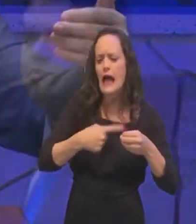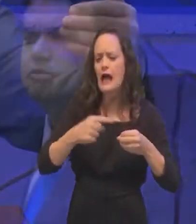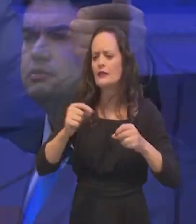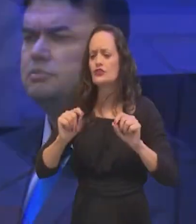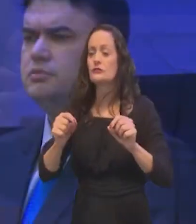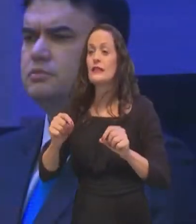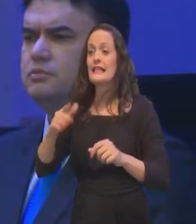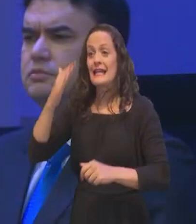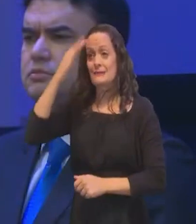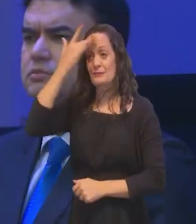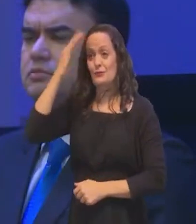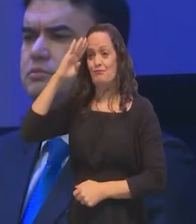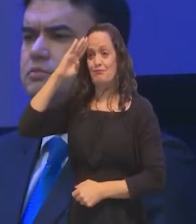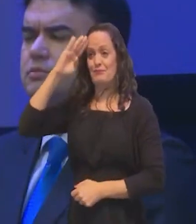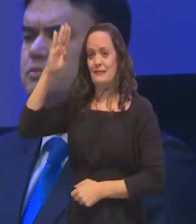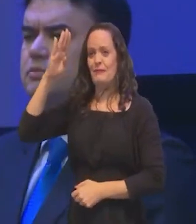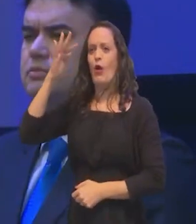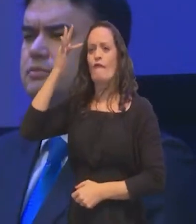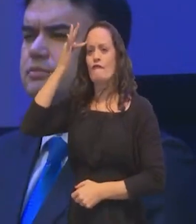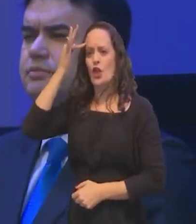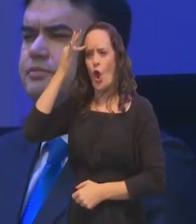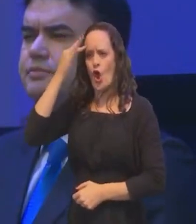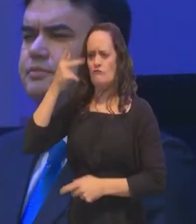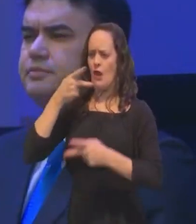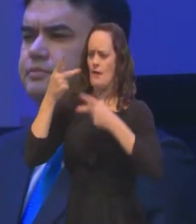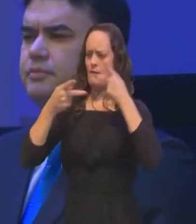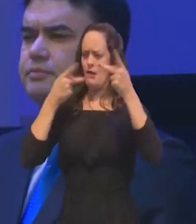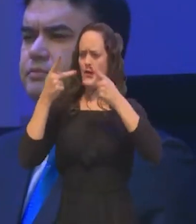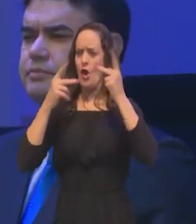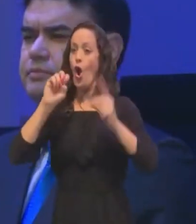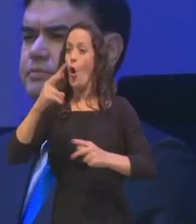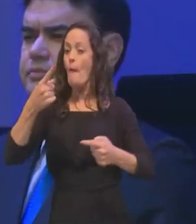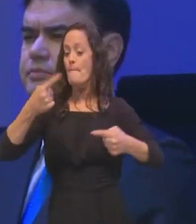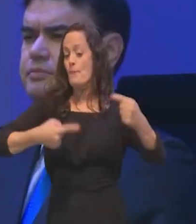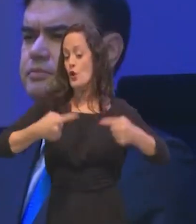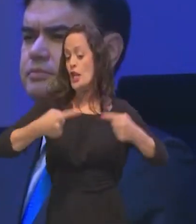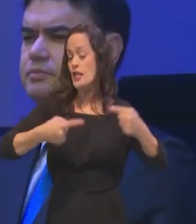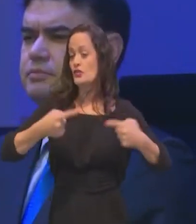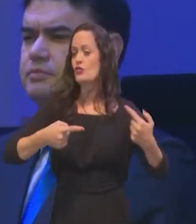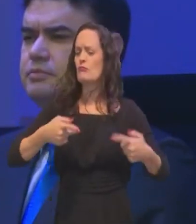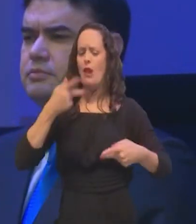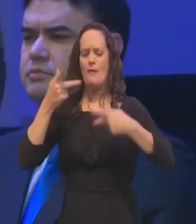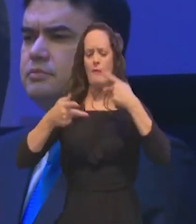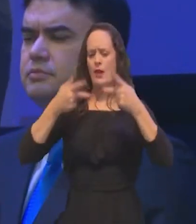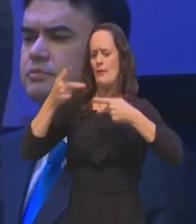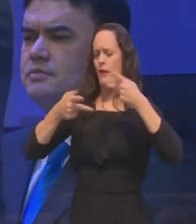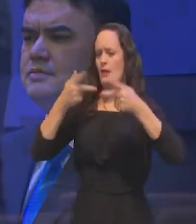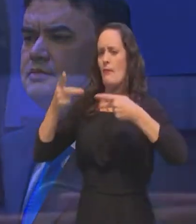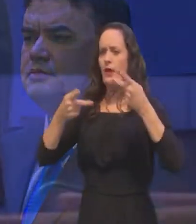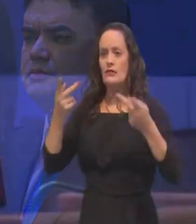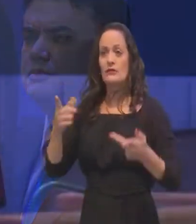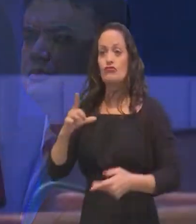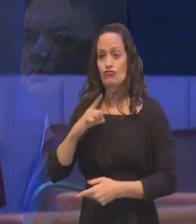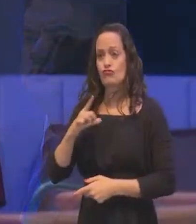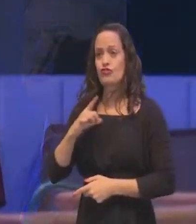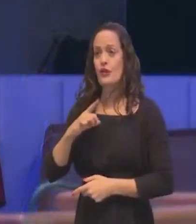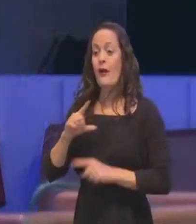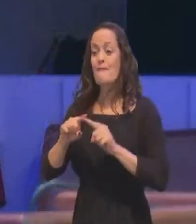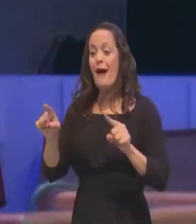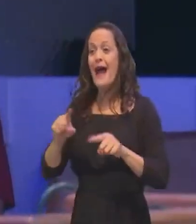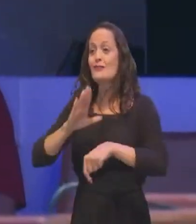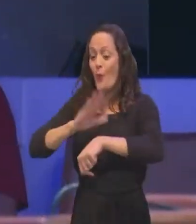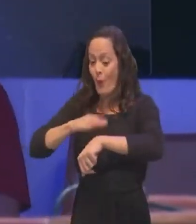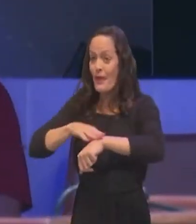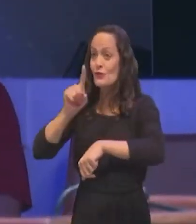grandes oradores, os filósofos, eles falavam, os políticos falavam daquela época. Havia a eclésia, o ajuntamento